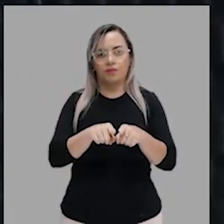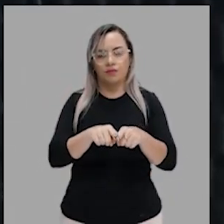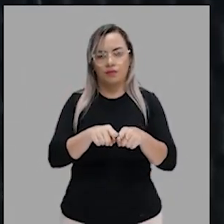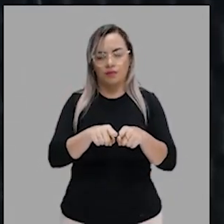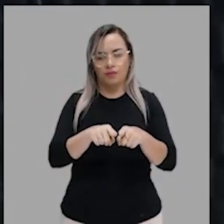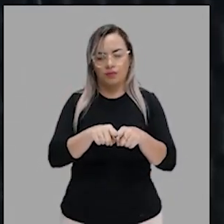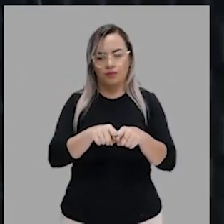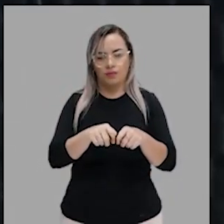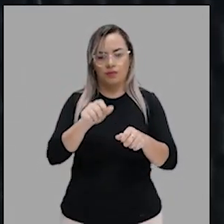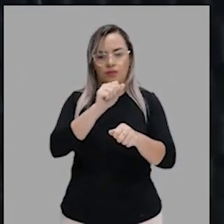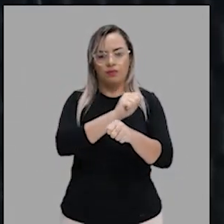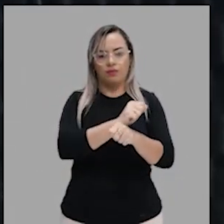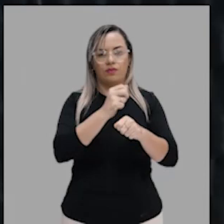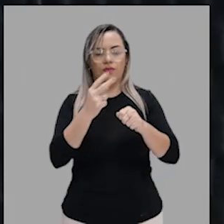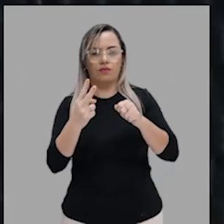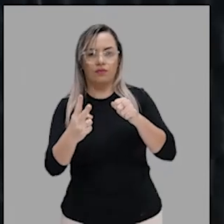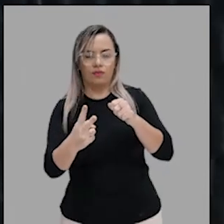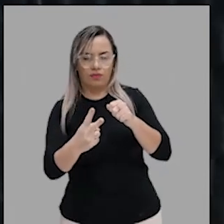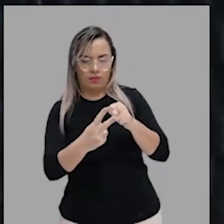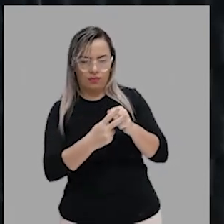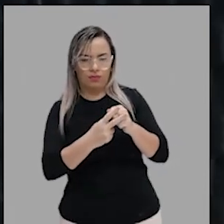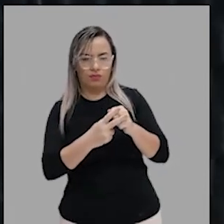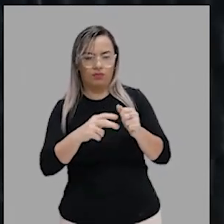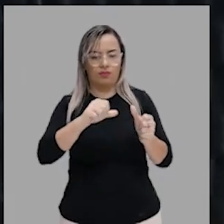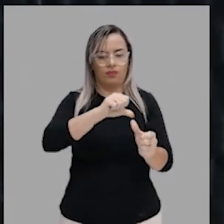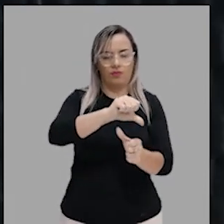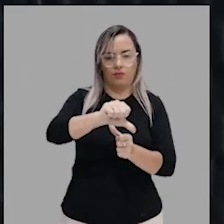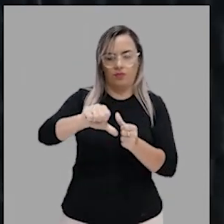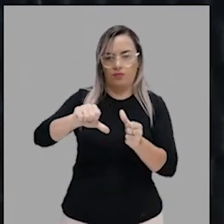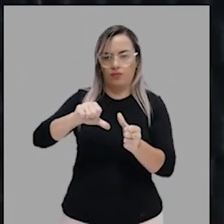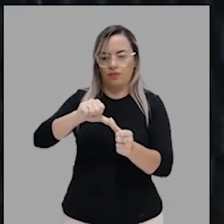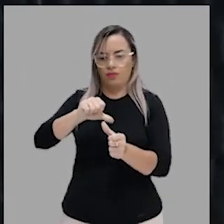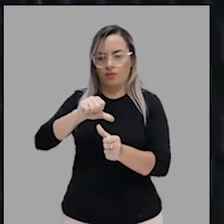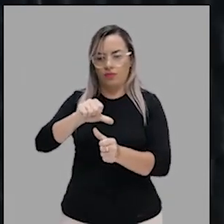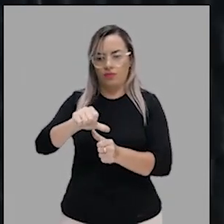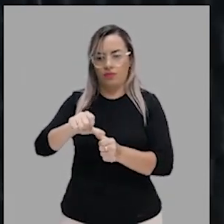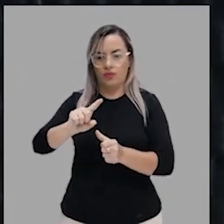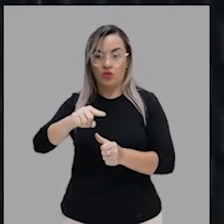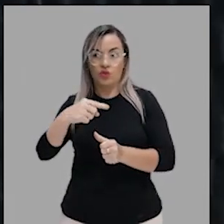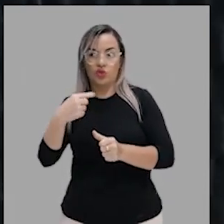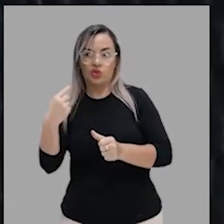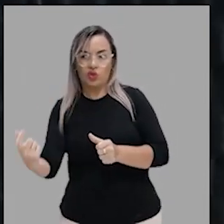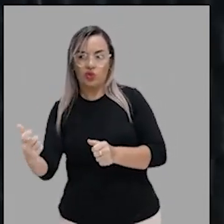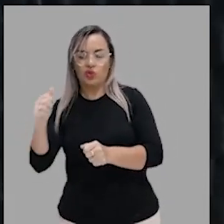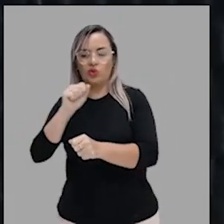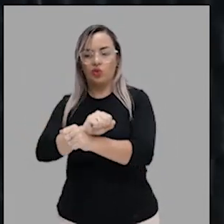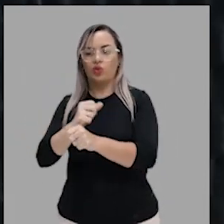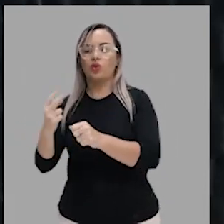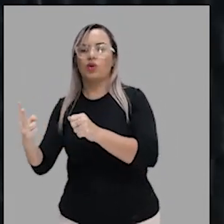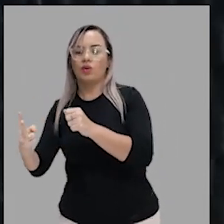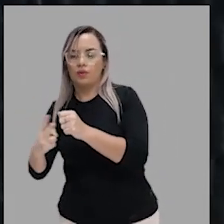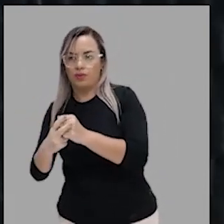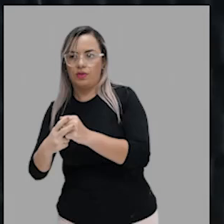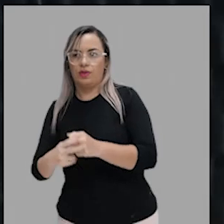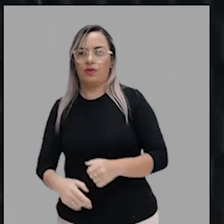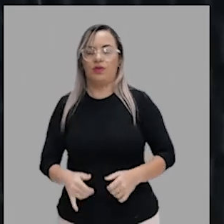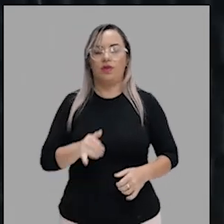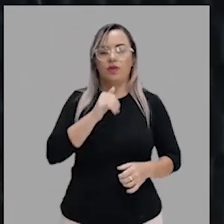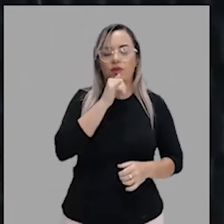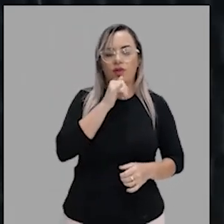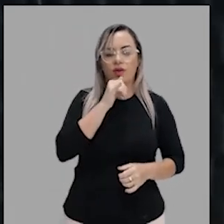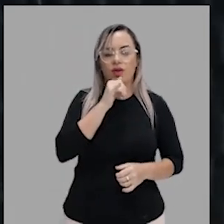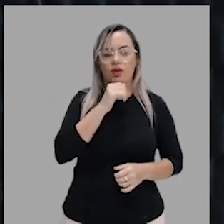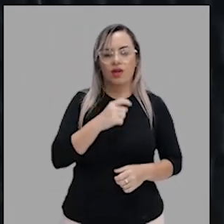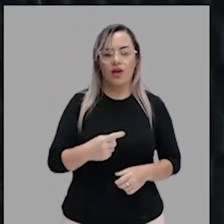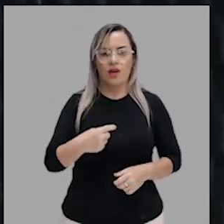o advérbio faz essa modificação de outro advérbio. Quer ver só? Eu tenho